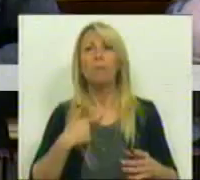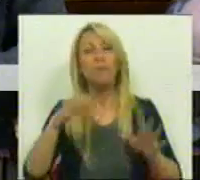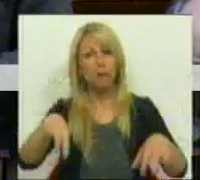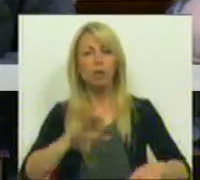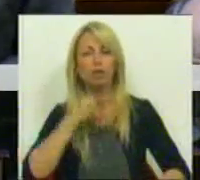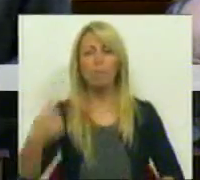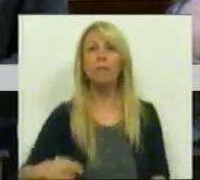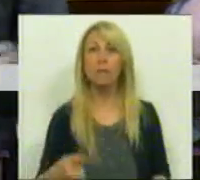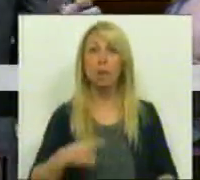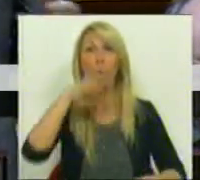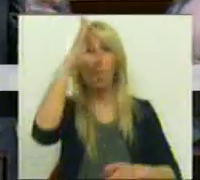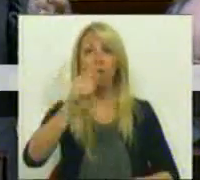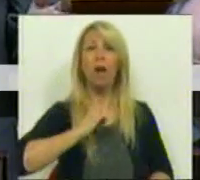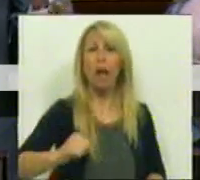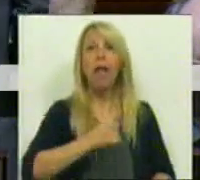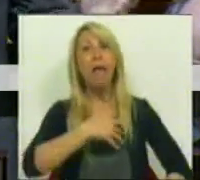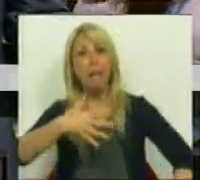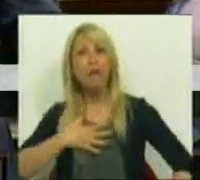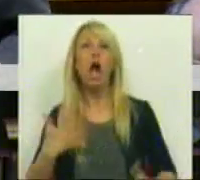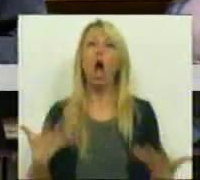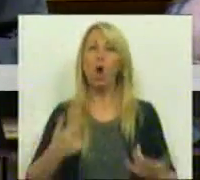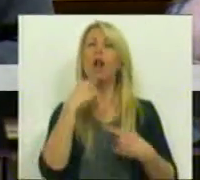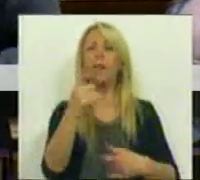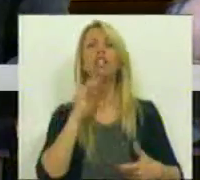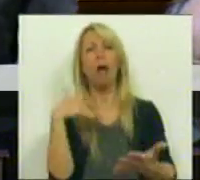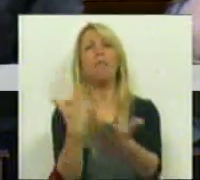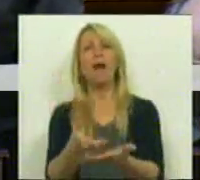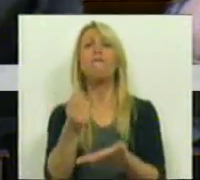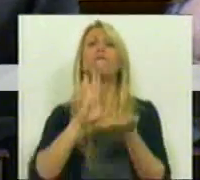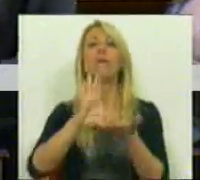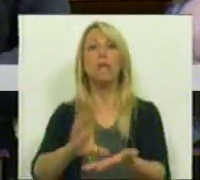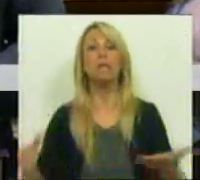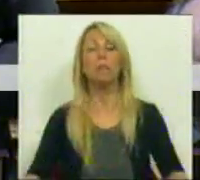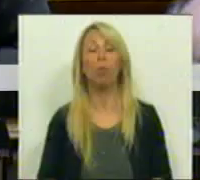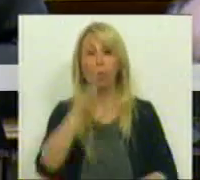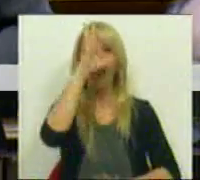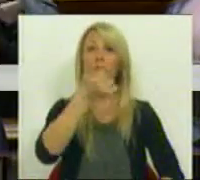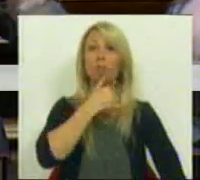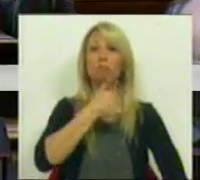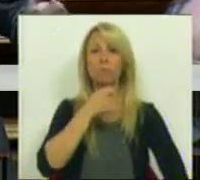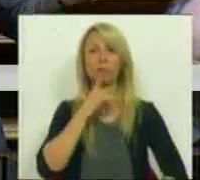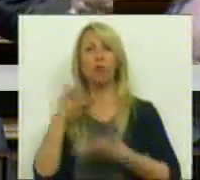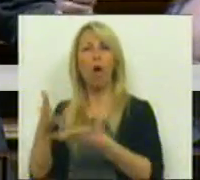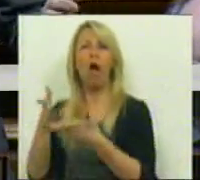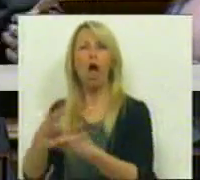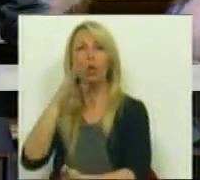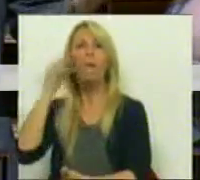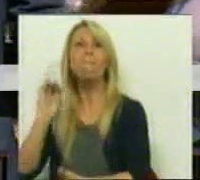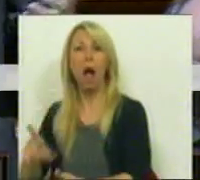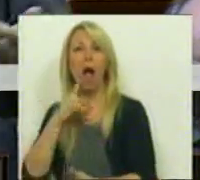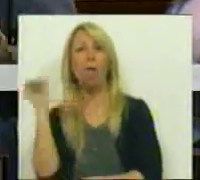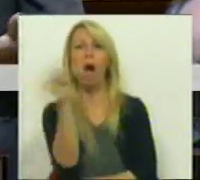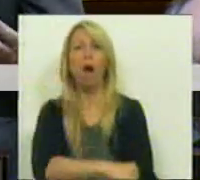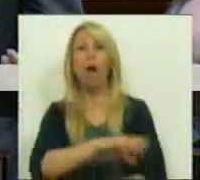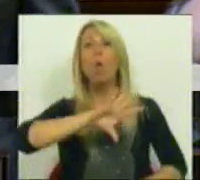e ataca as empresas e que diz que agora lhes vai dar financiamento. Num governo que decidiu ajudar a banca virando as costas ao país e que